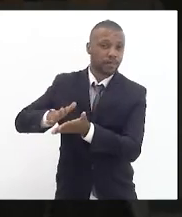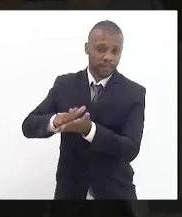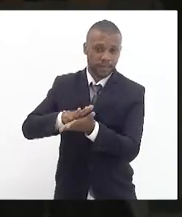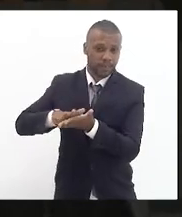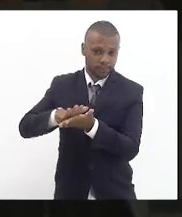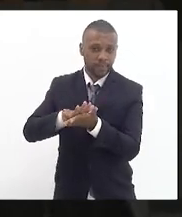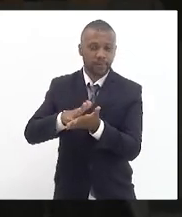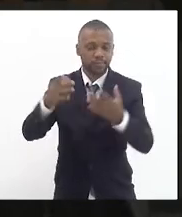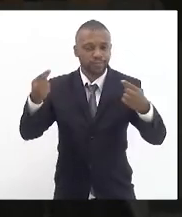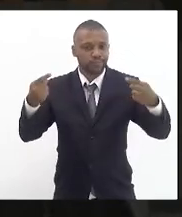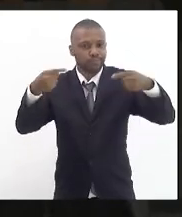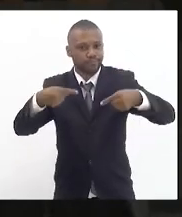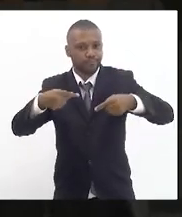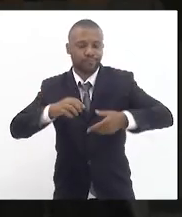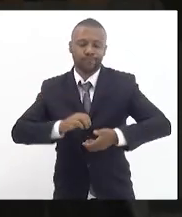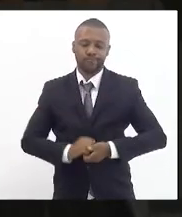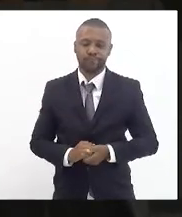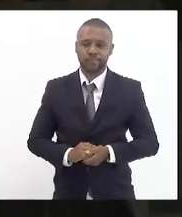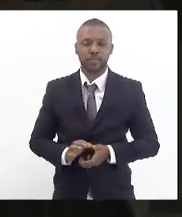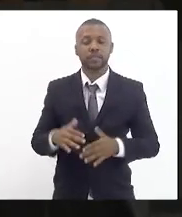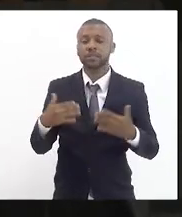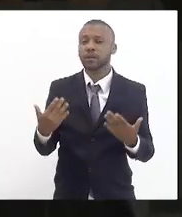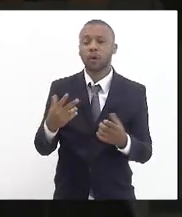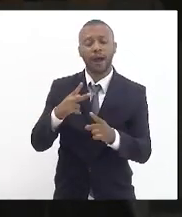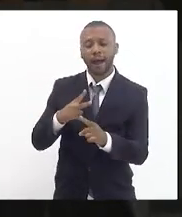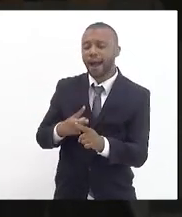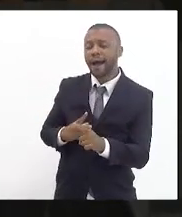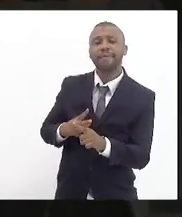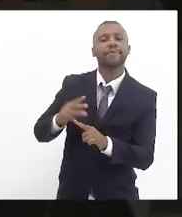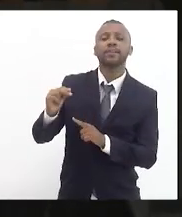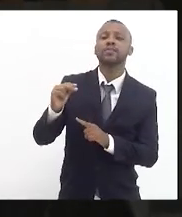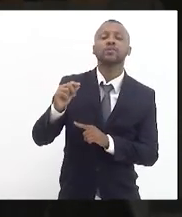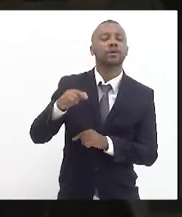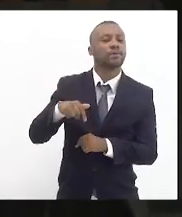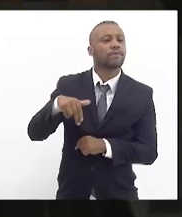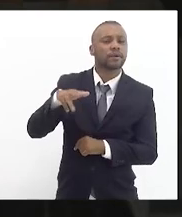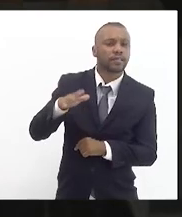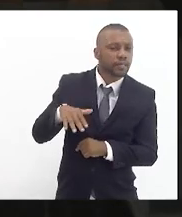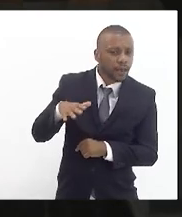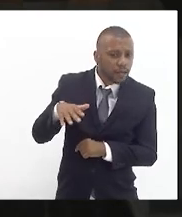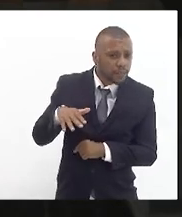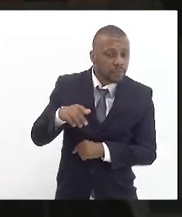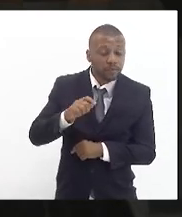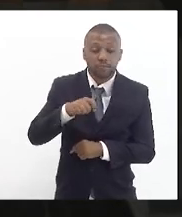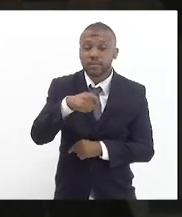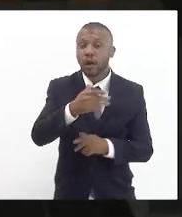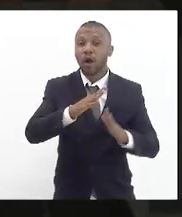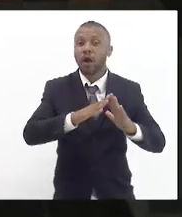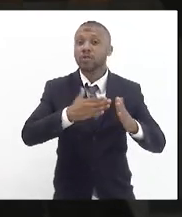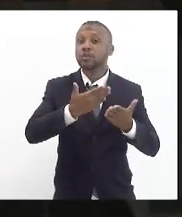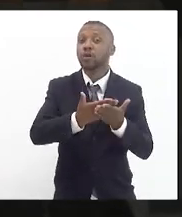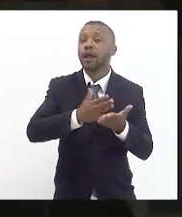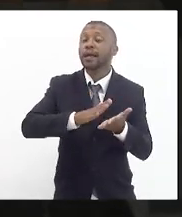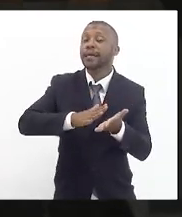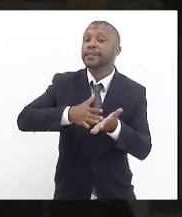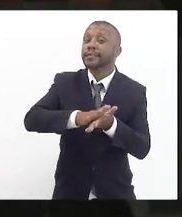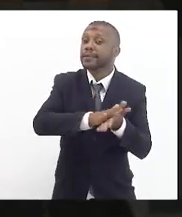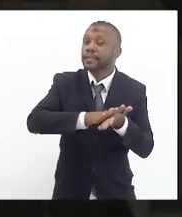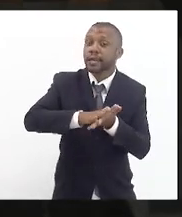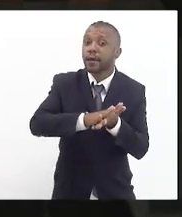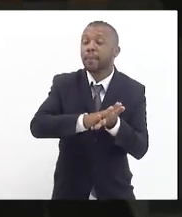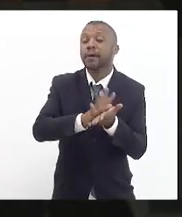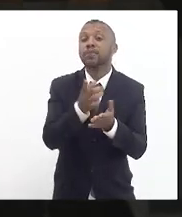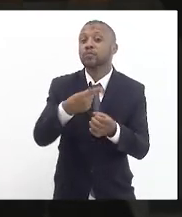o e saiu se vencedora a escola de samba de